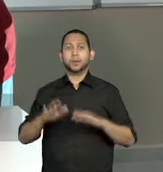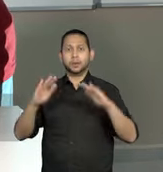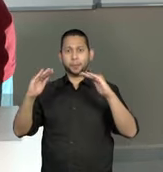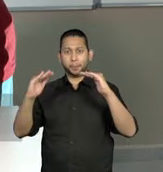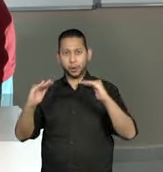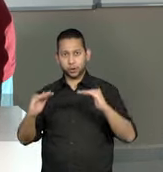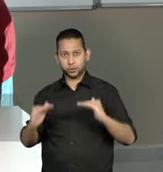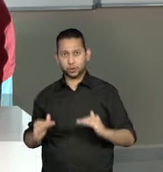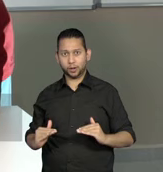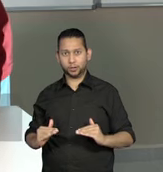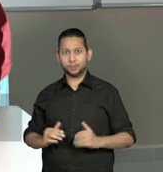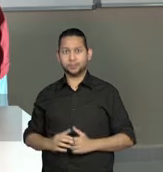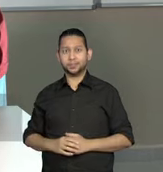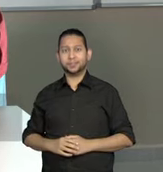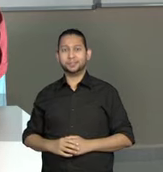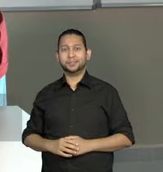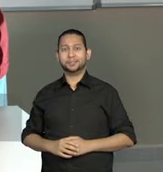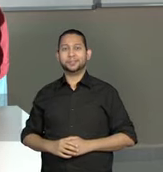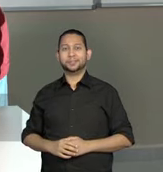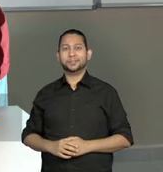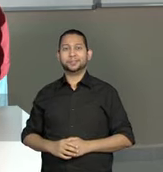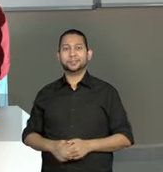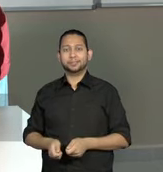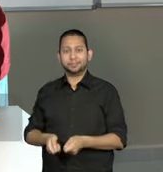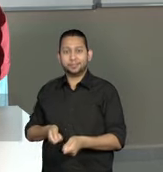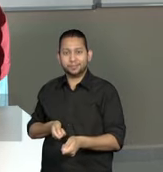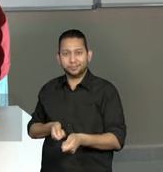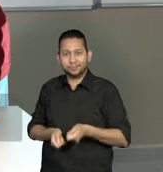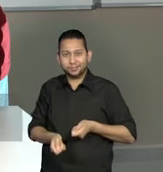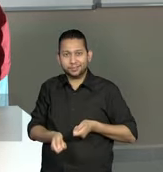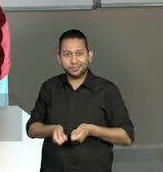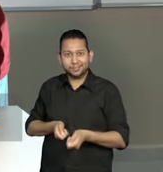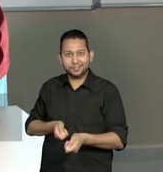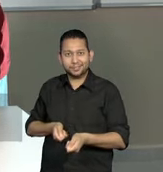esse baldinho. E